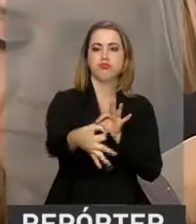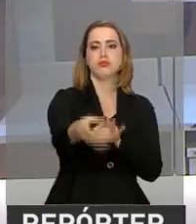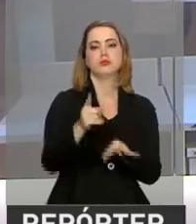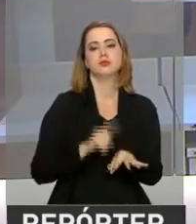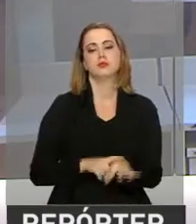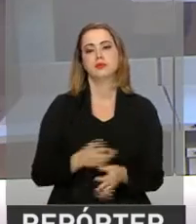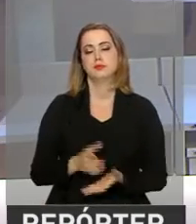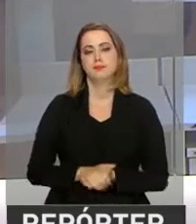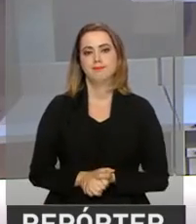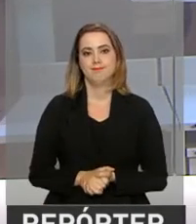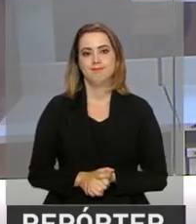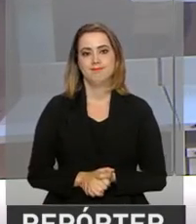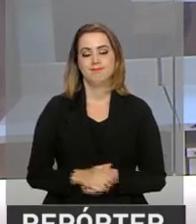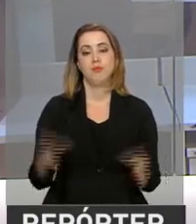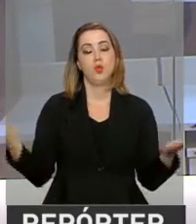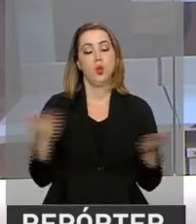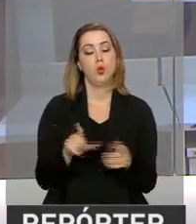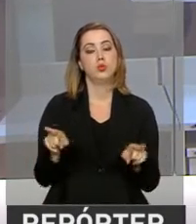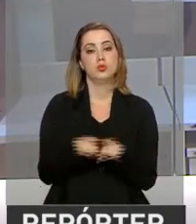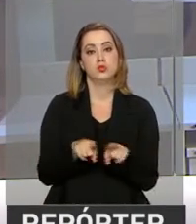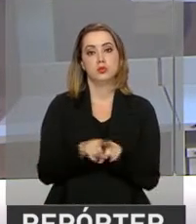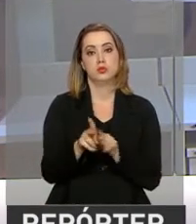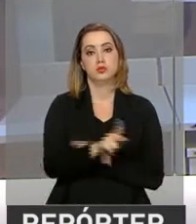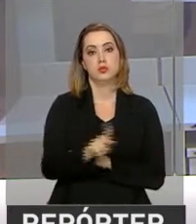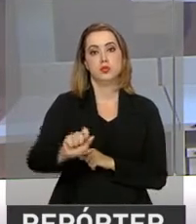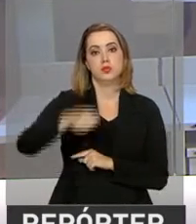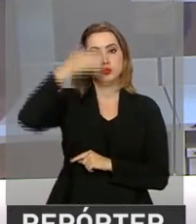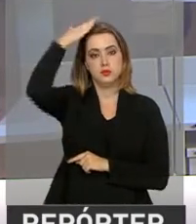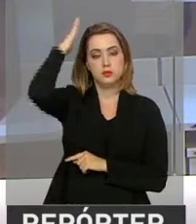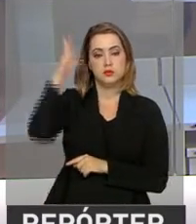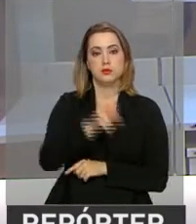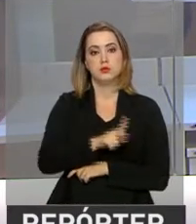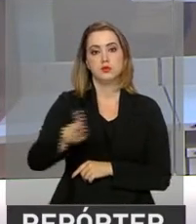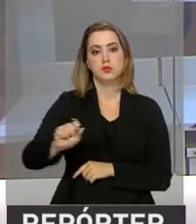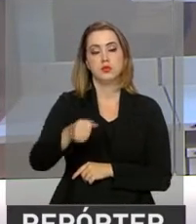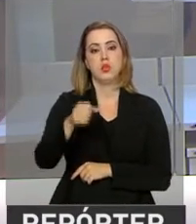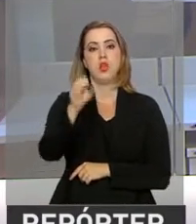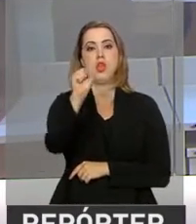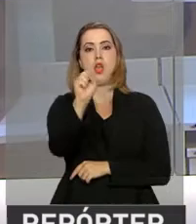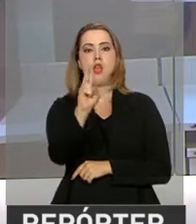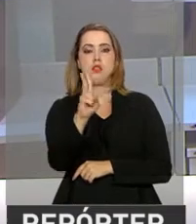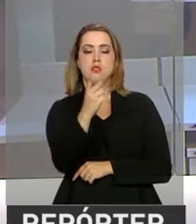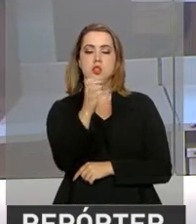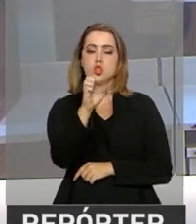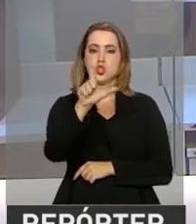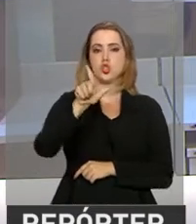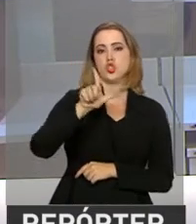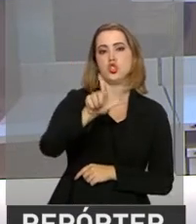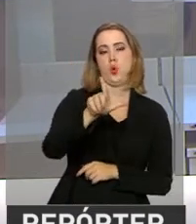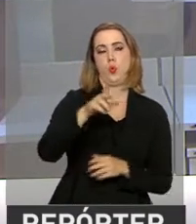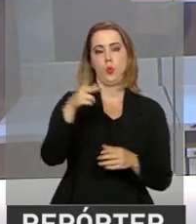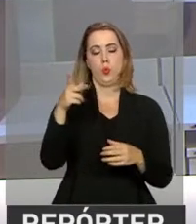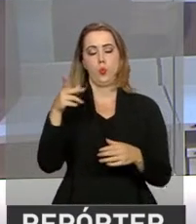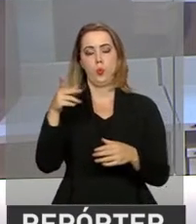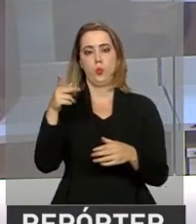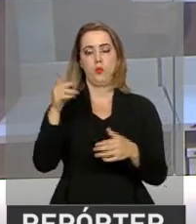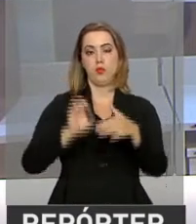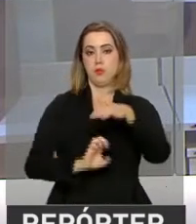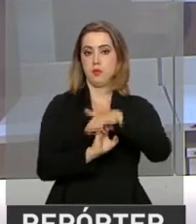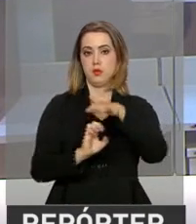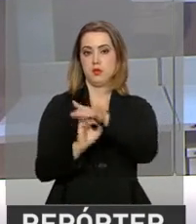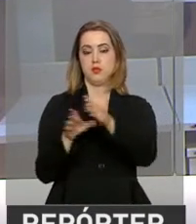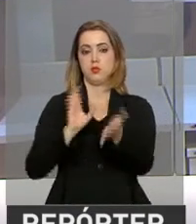exploração. Também hoje, o presidente Michel Temer recebeu o diretor-presidente da Shell. Entre outros assuntos,